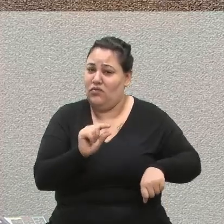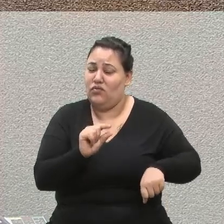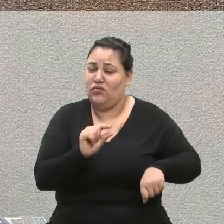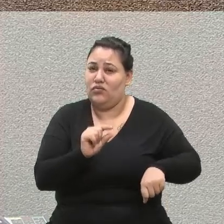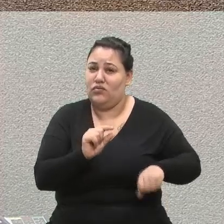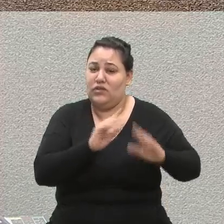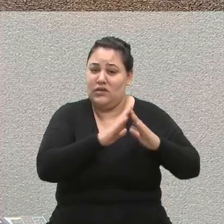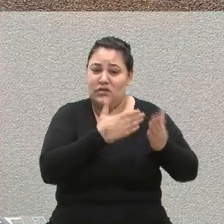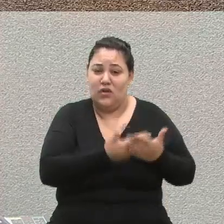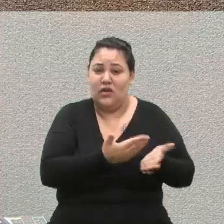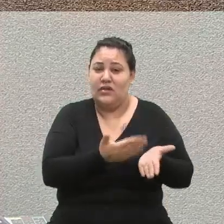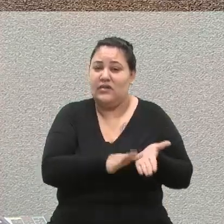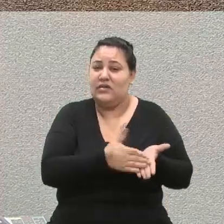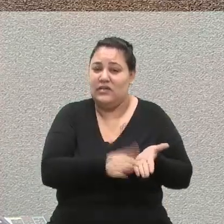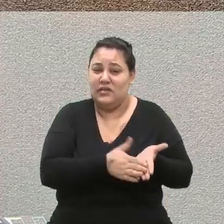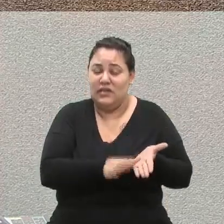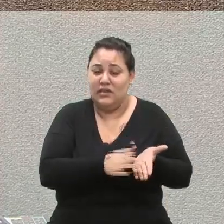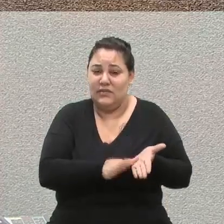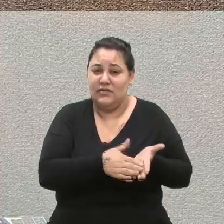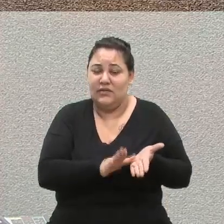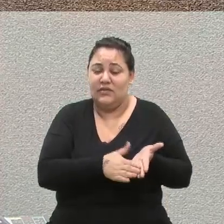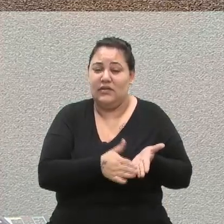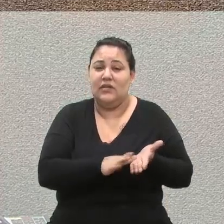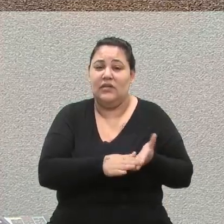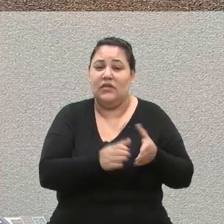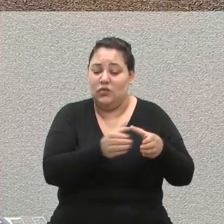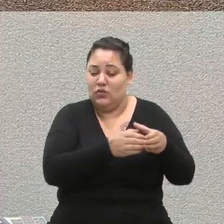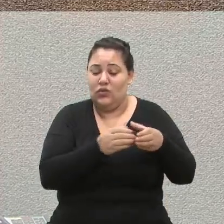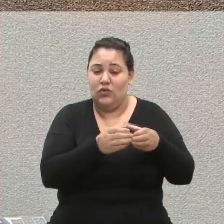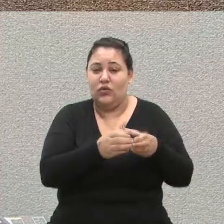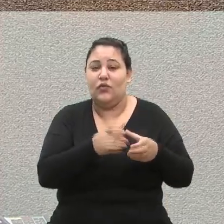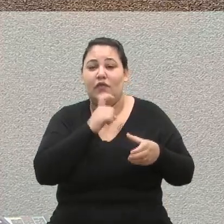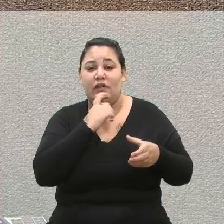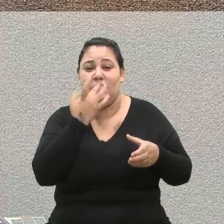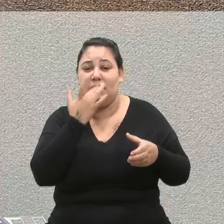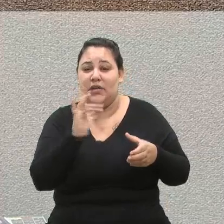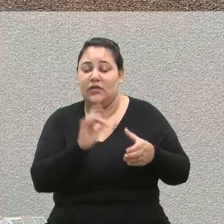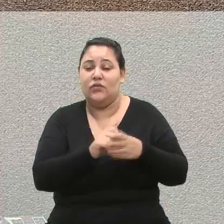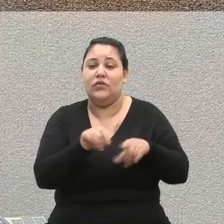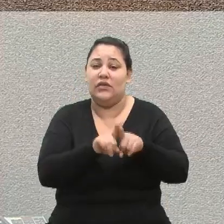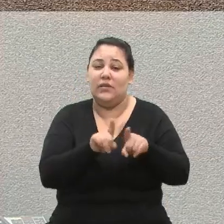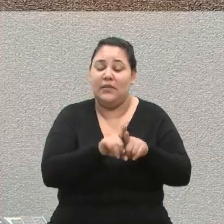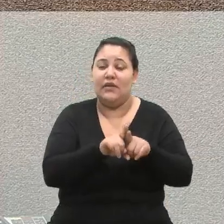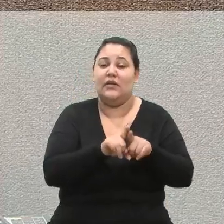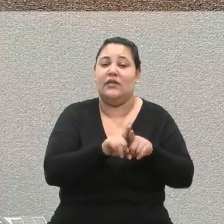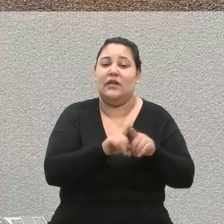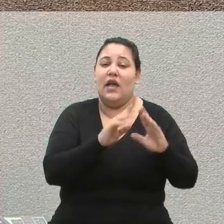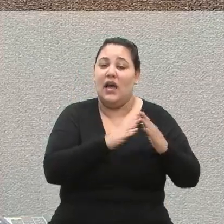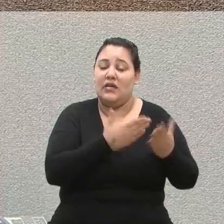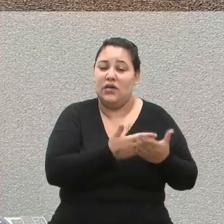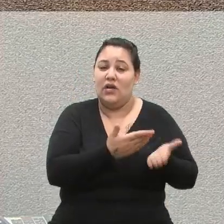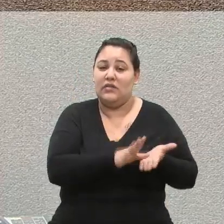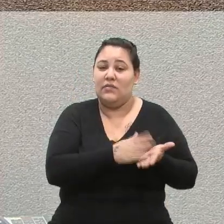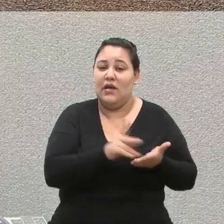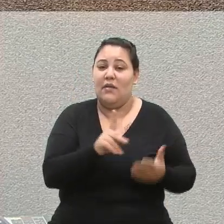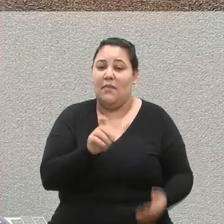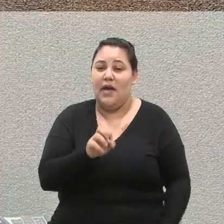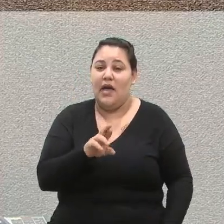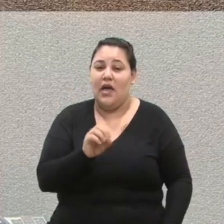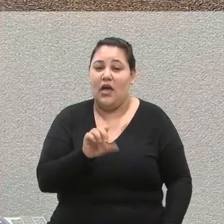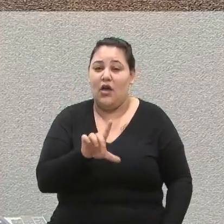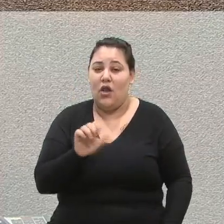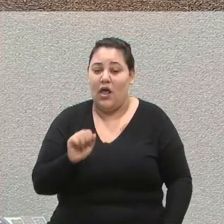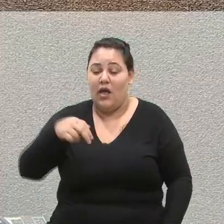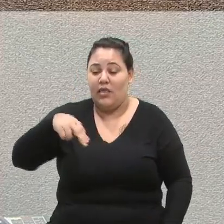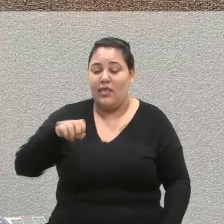de samba, à Nação Verde e Branco, ao Pérola Negra, né, onde estavam pretendendo, inclusive, fazer a